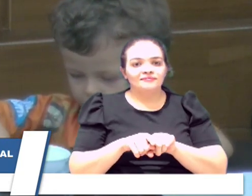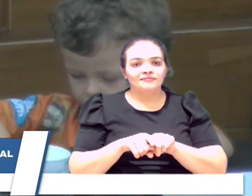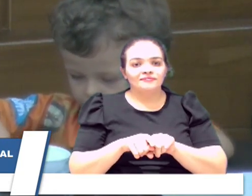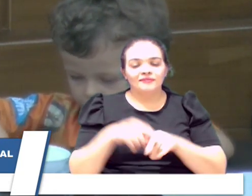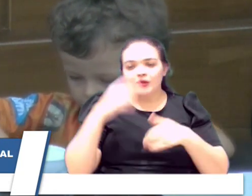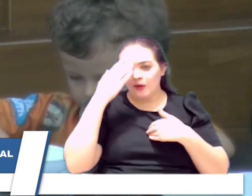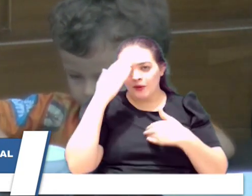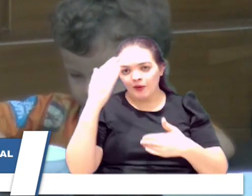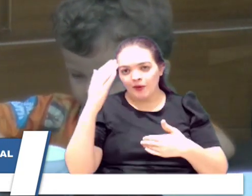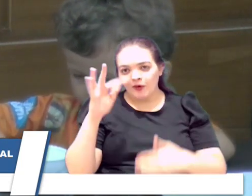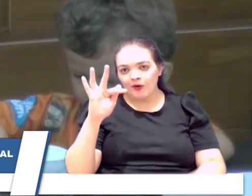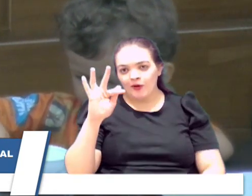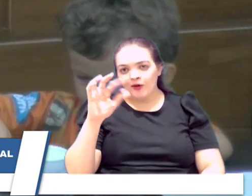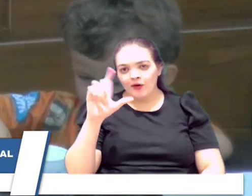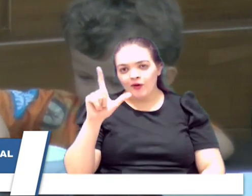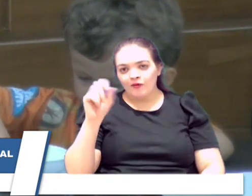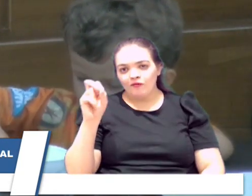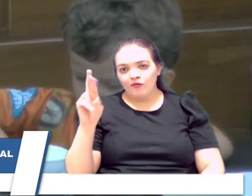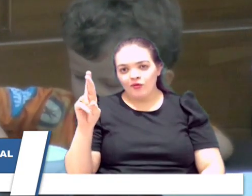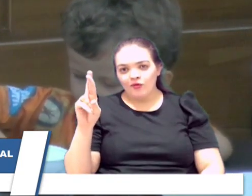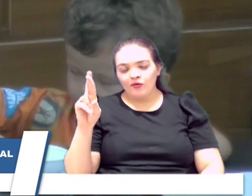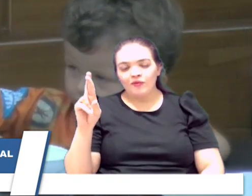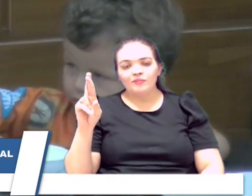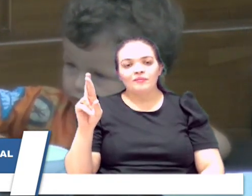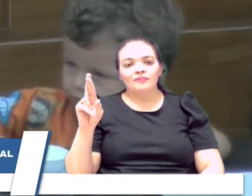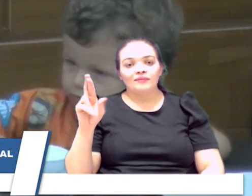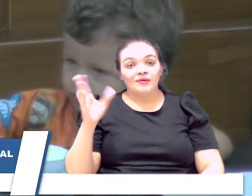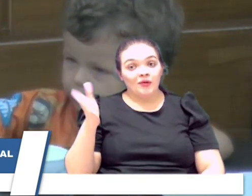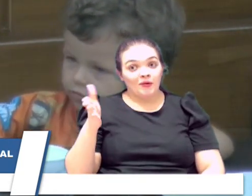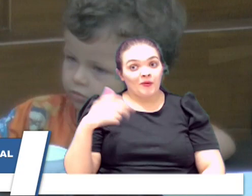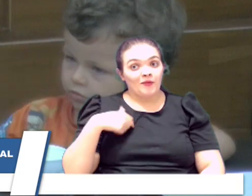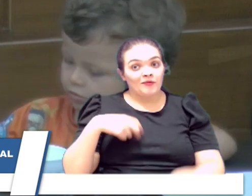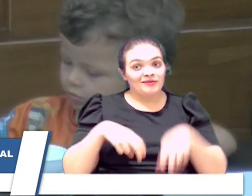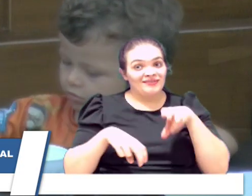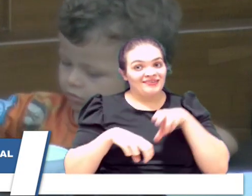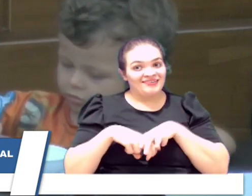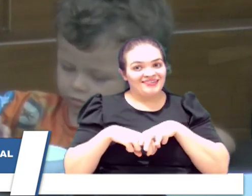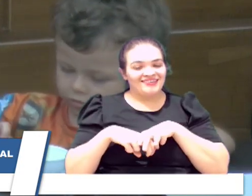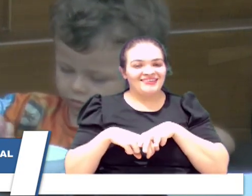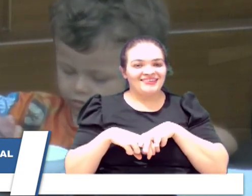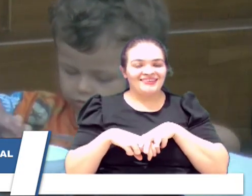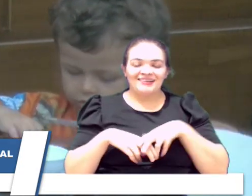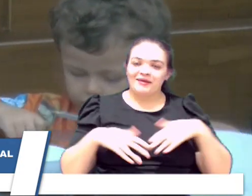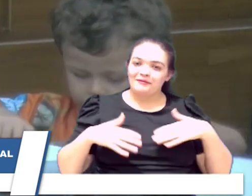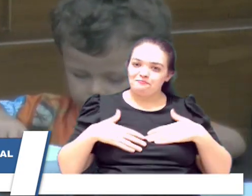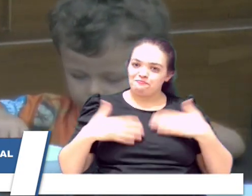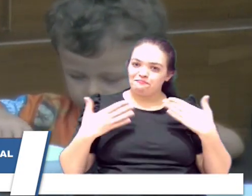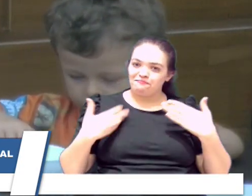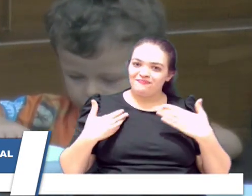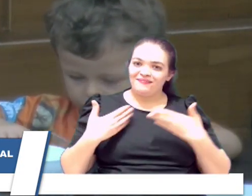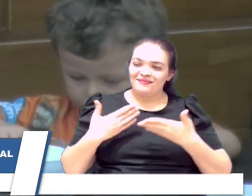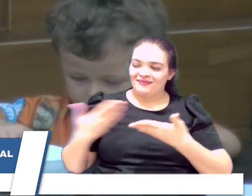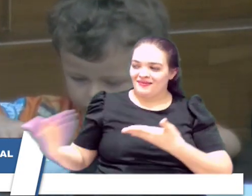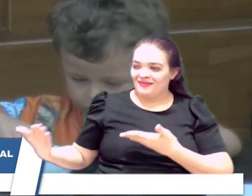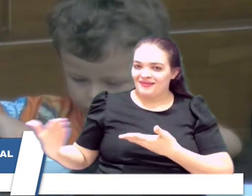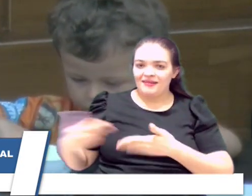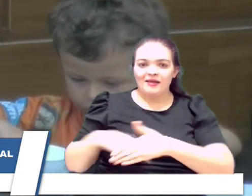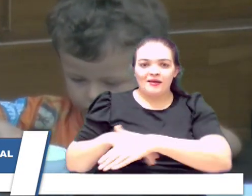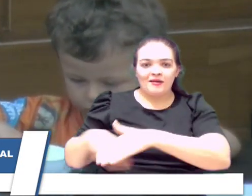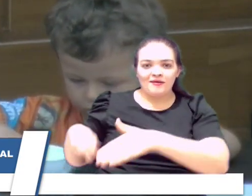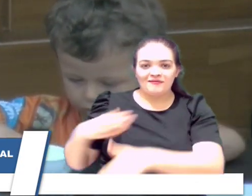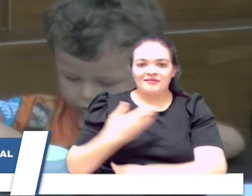Agradecer a Flor por estar ali dentro. Hoje está sentada aqui, inesperadamente, dividindo a mesa aqui com os